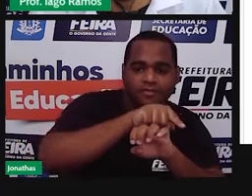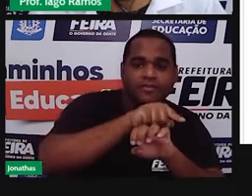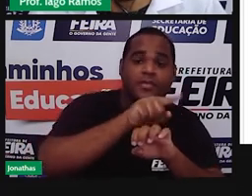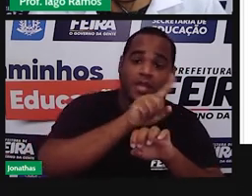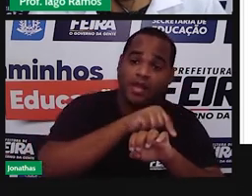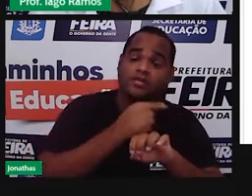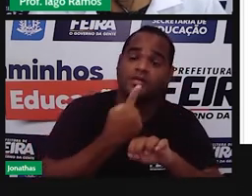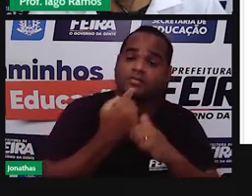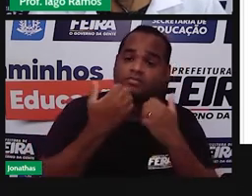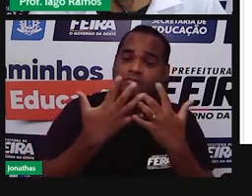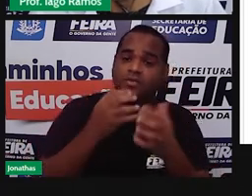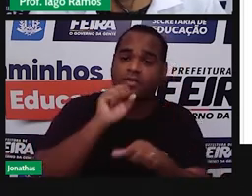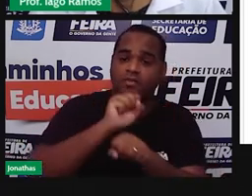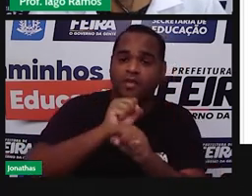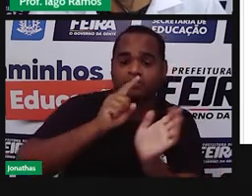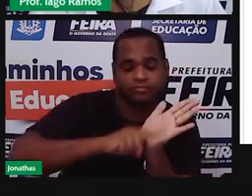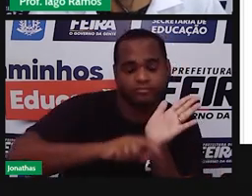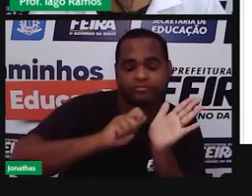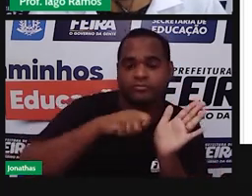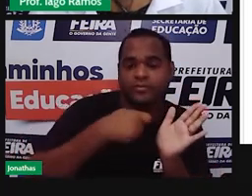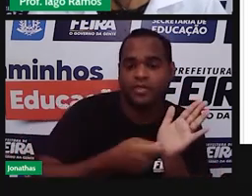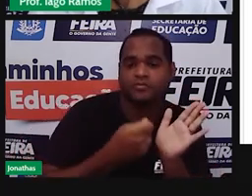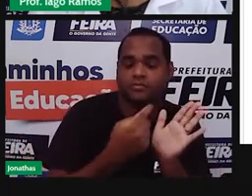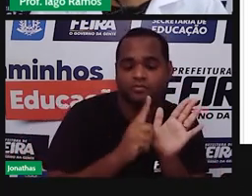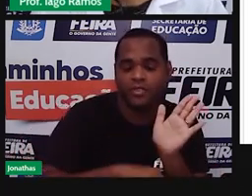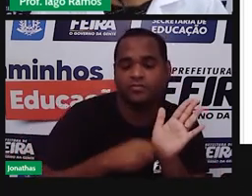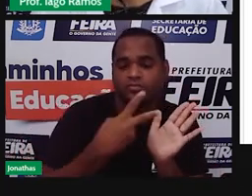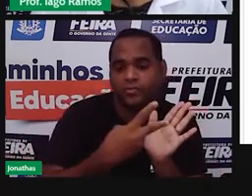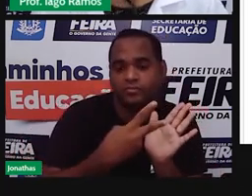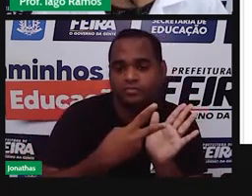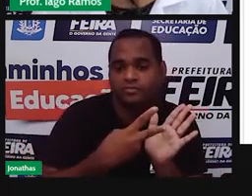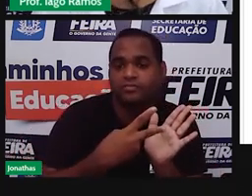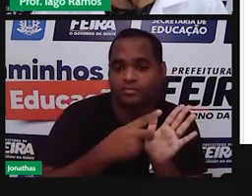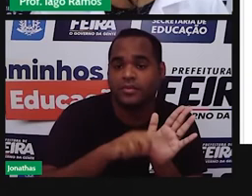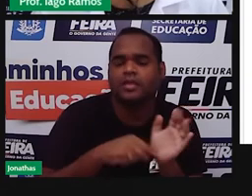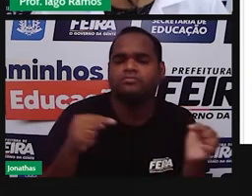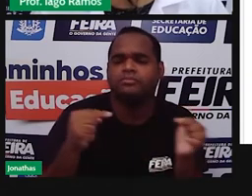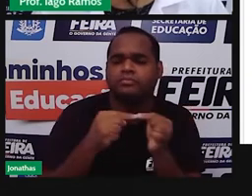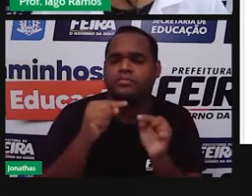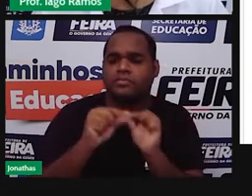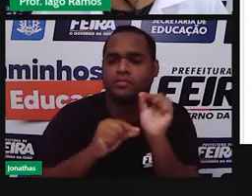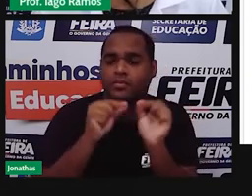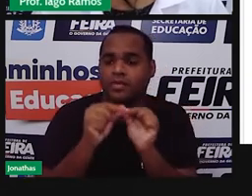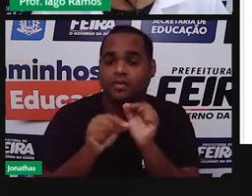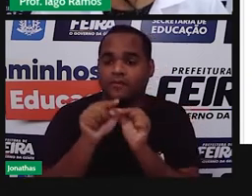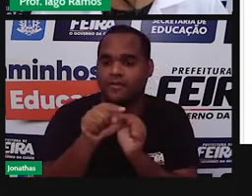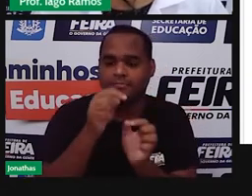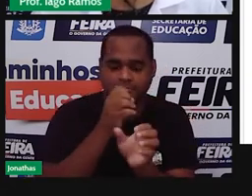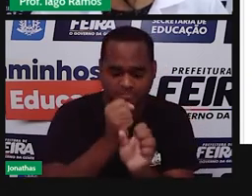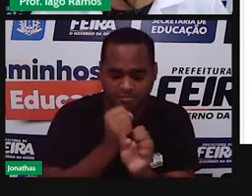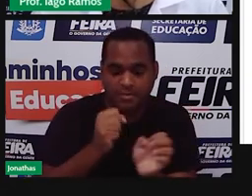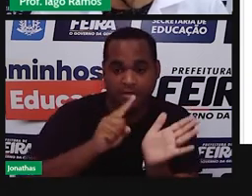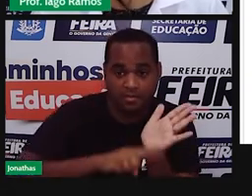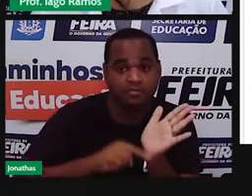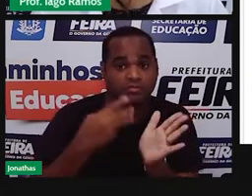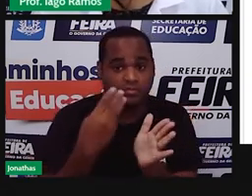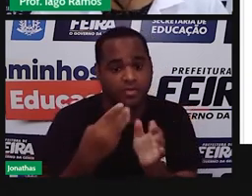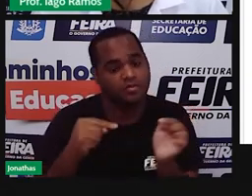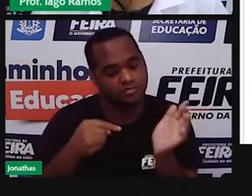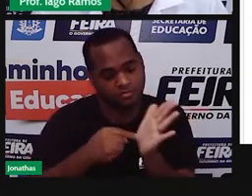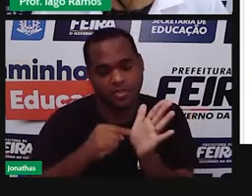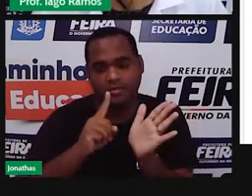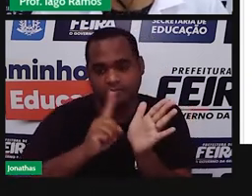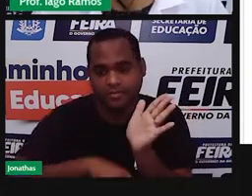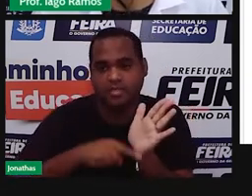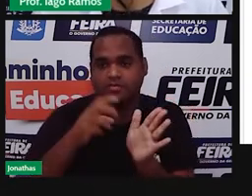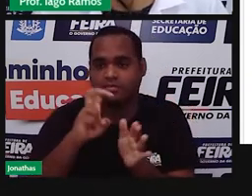E aí, para no menos 8. O que é que isso significa? Que se você somar menos 3 com menos